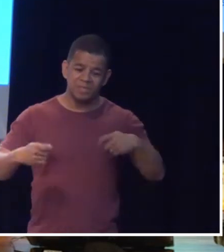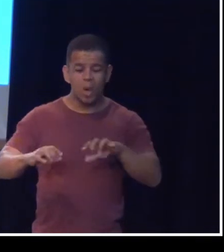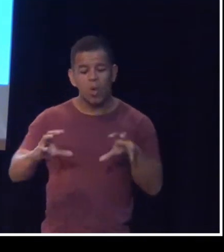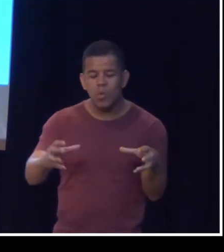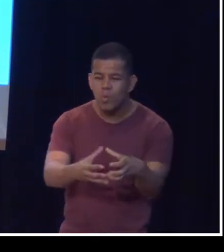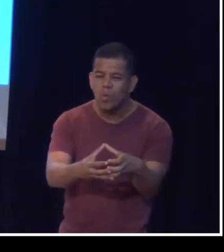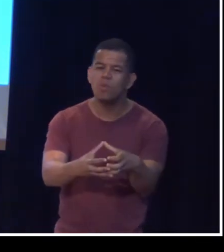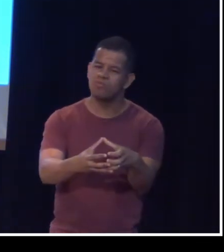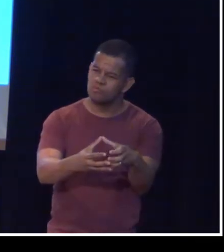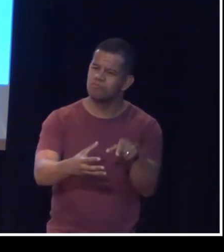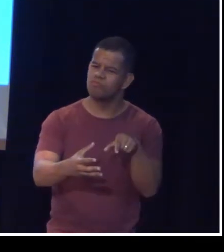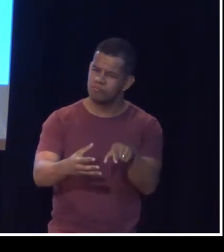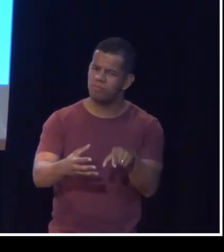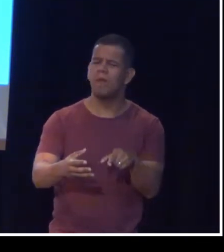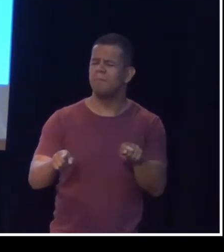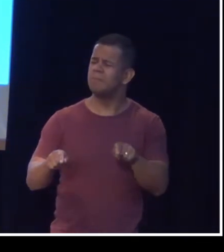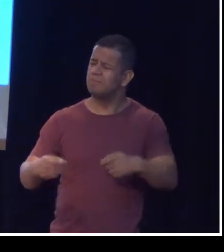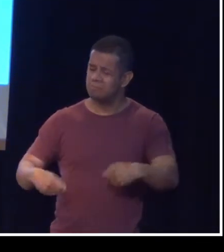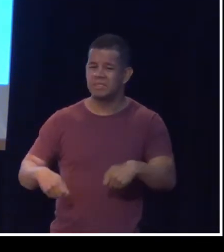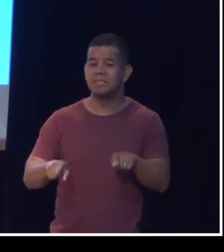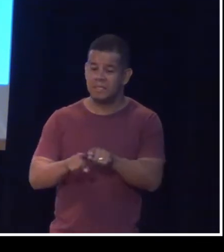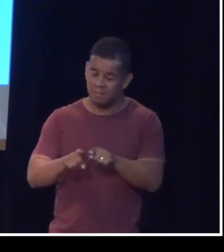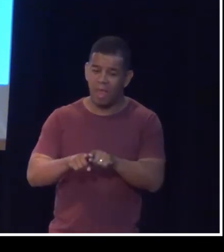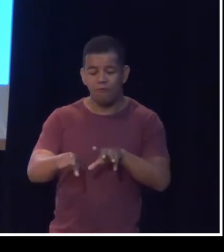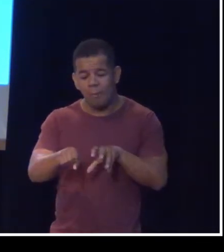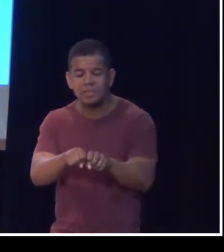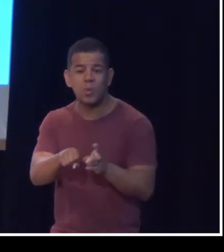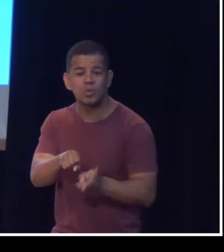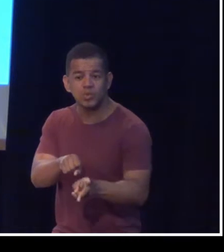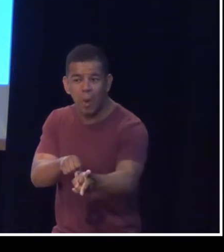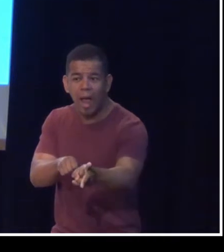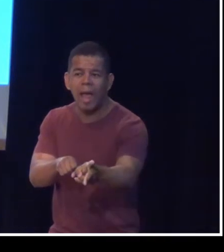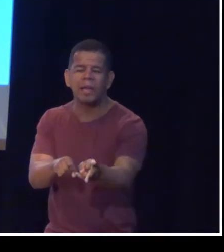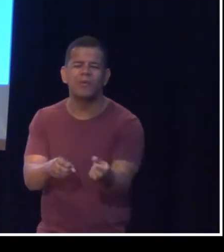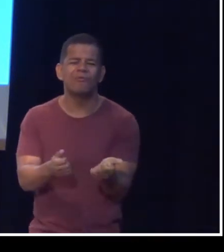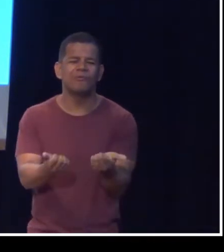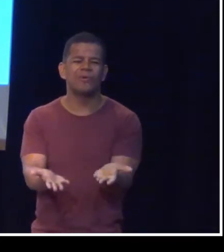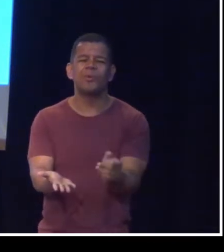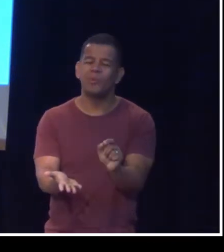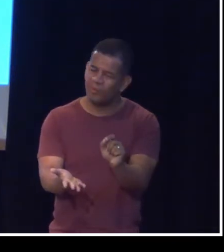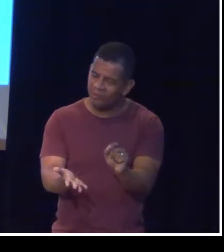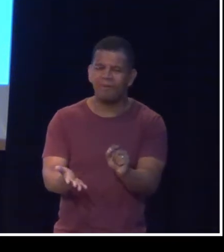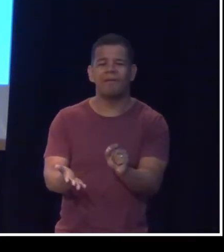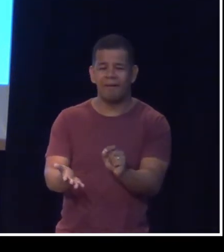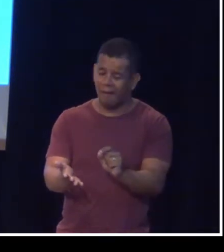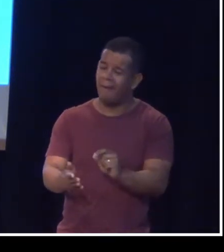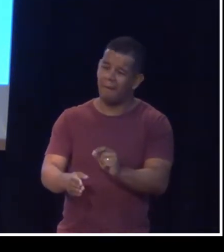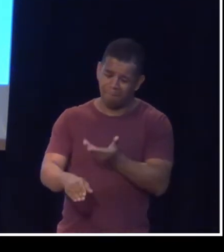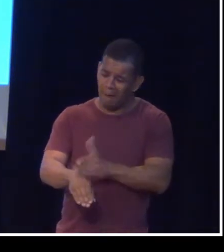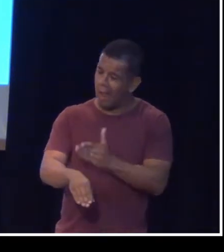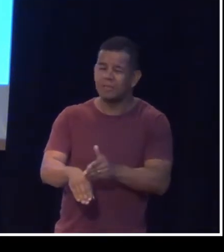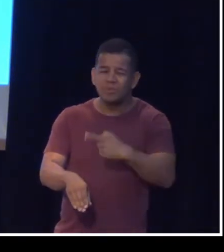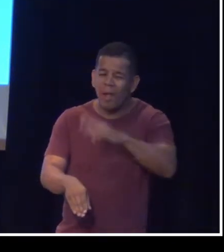acessibilidade. A gente precisa de formação continuada que contemple, né, dinâmicas das quais a gente vai aprender a lidar com esse